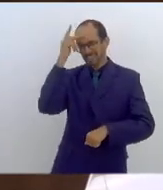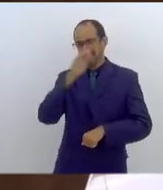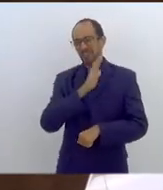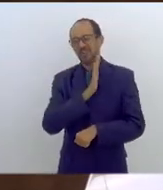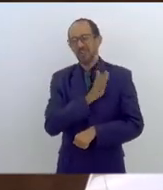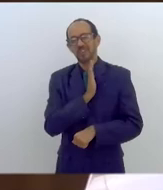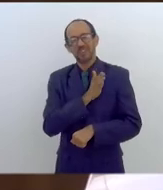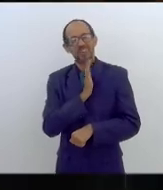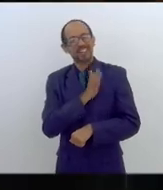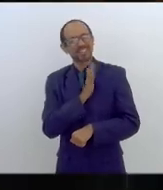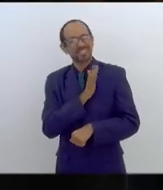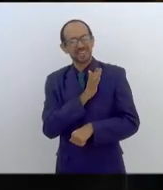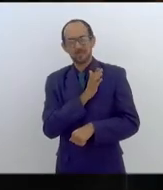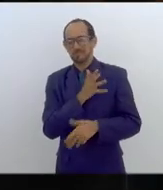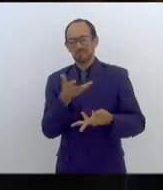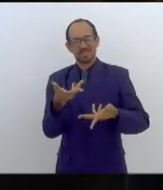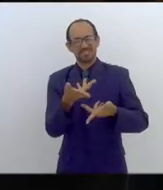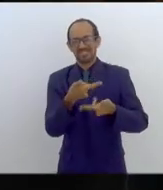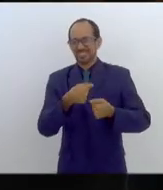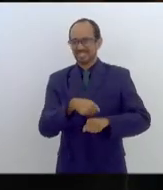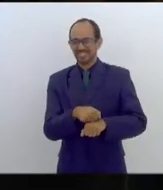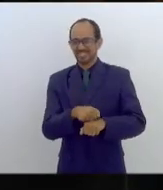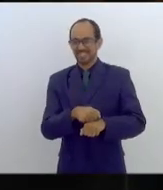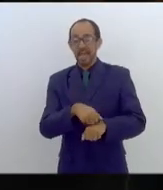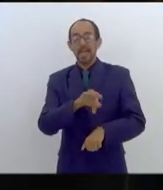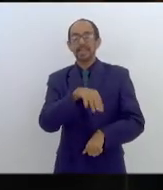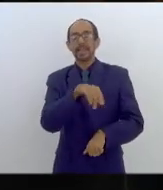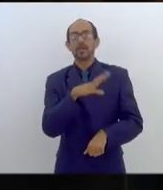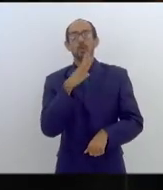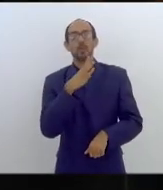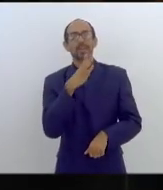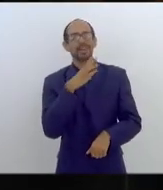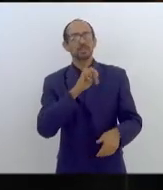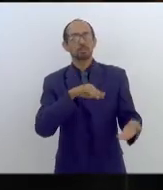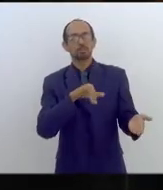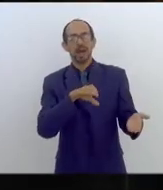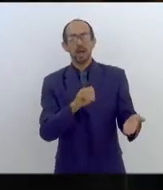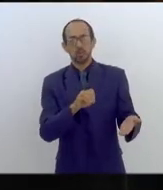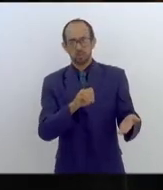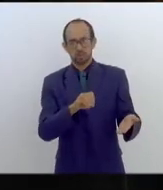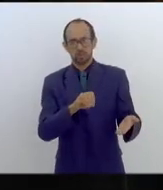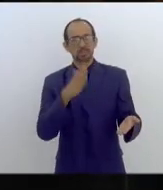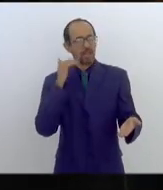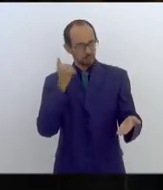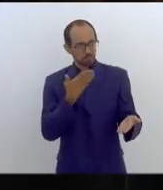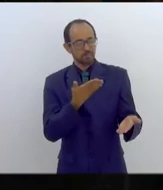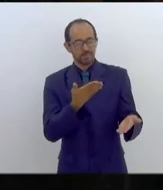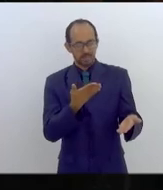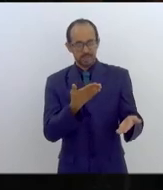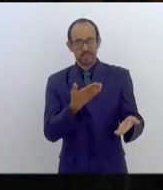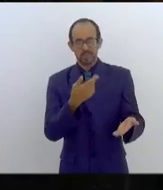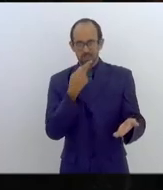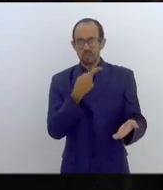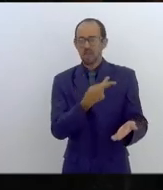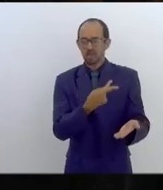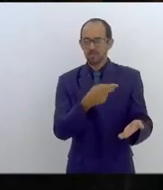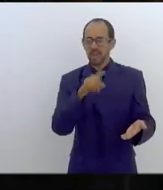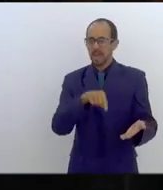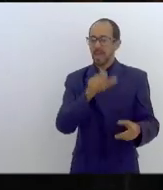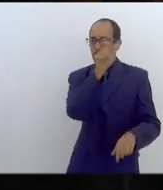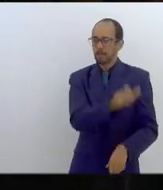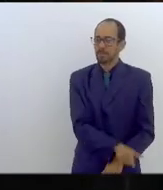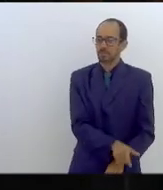fora do padrão quem conhece o Marcos aqui dentro da casa Ele trabalha nessa casa sabe que eu tô falando que aquela pessoa que